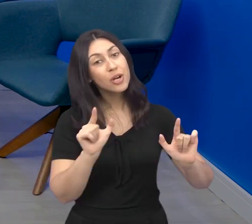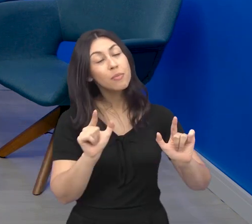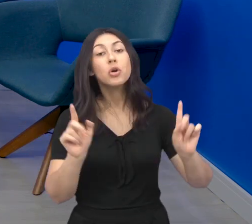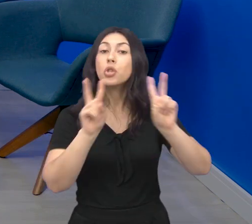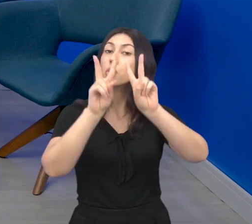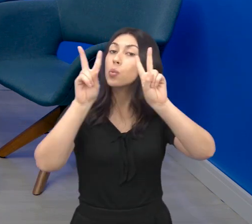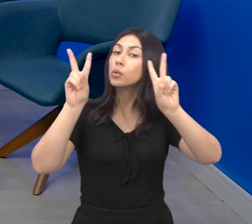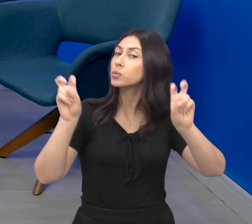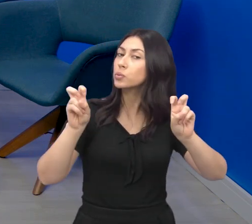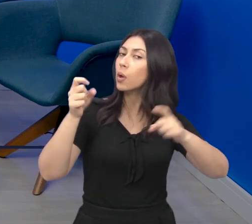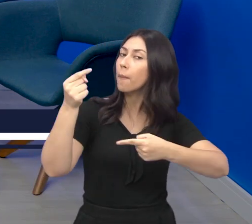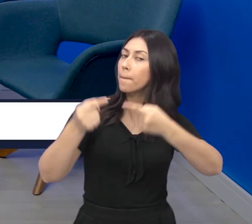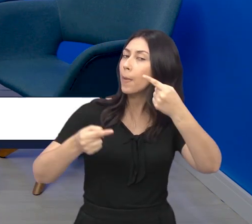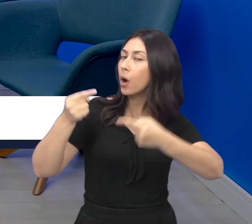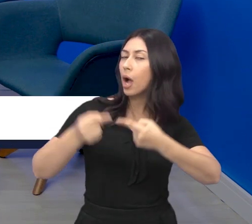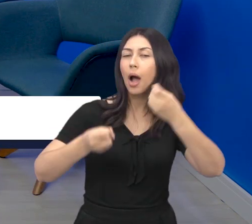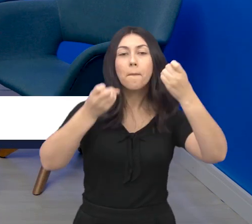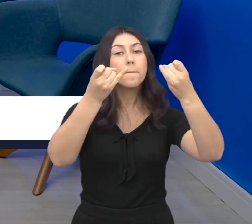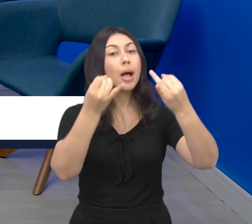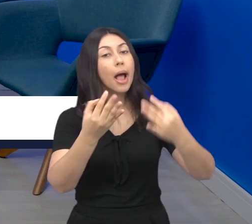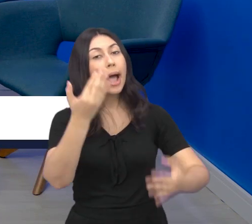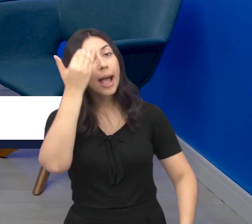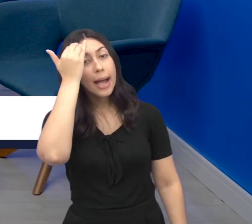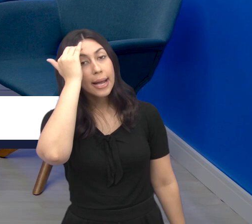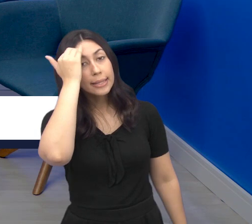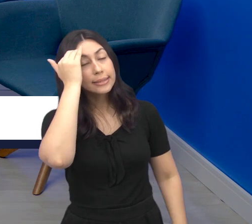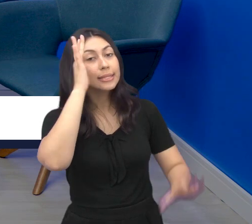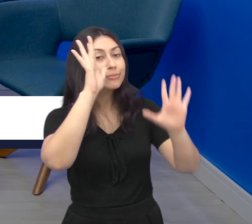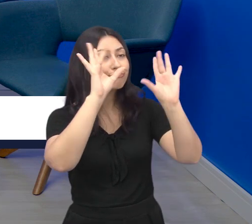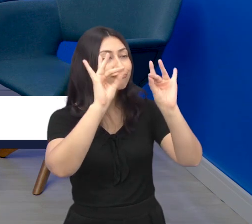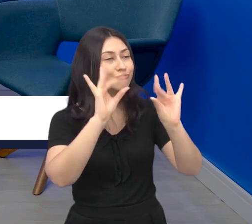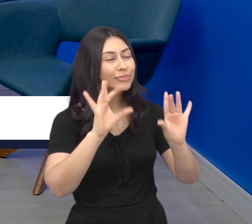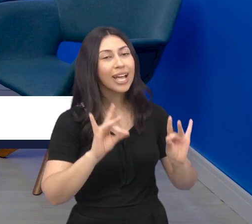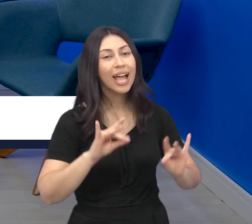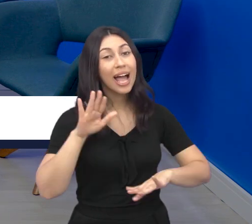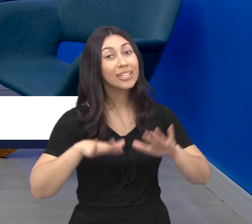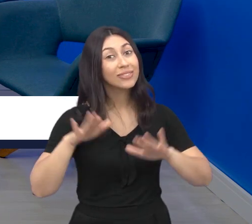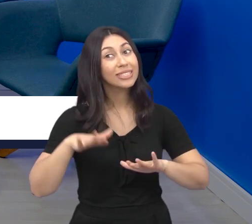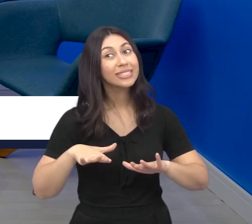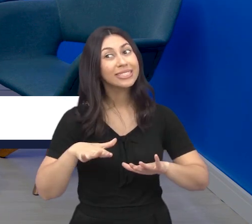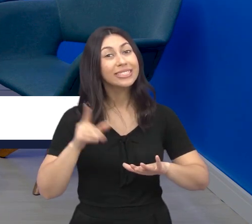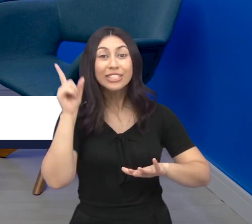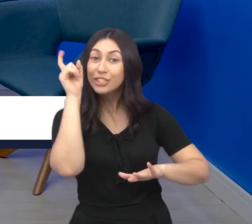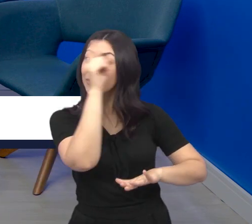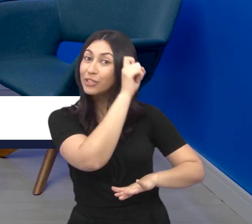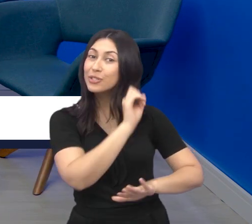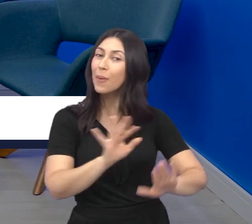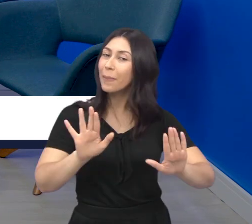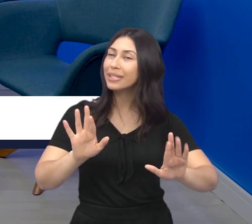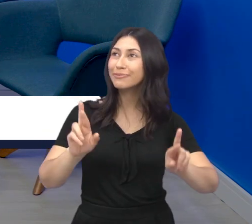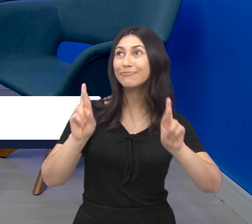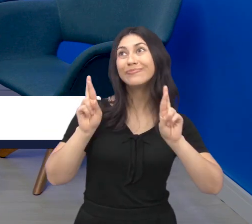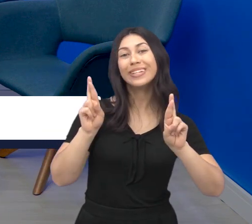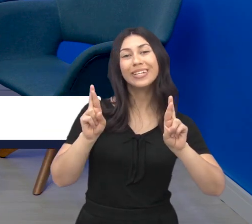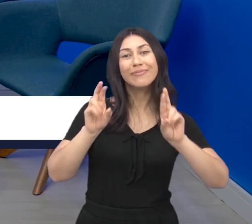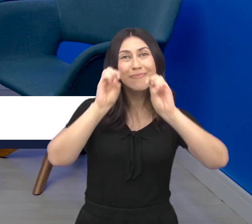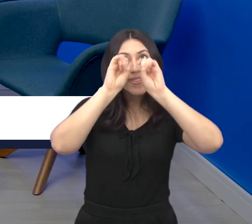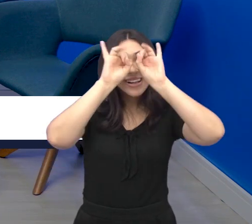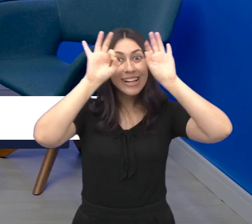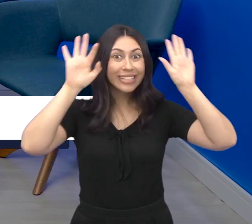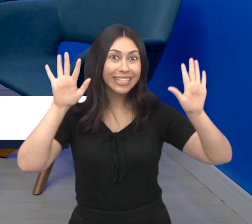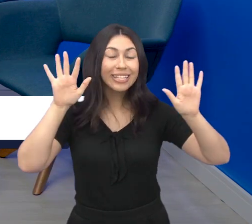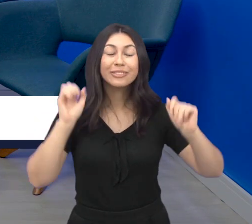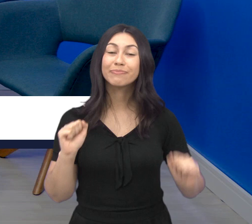o programa dessa semana. Falar sobre política, explicar e entender alguns detalhes, às vezes não é tão fácil, mas esperamos